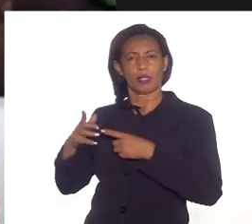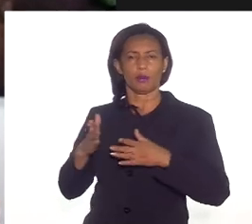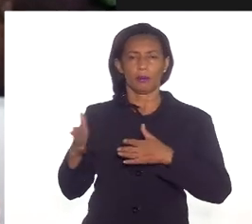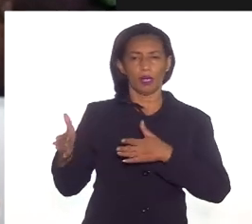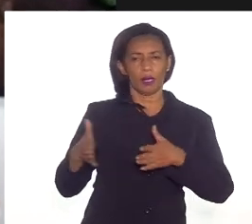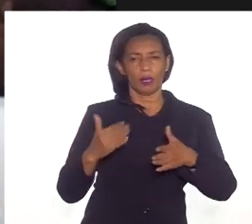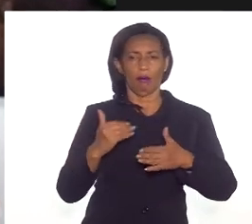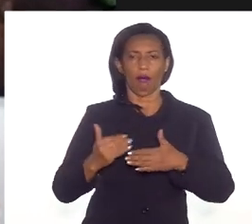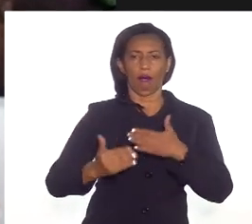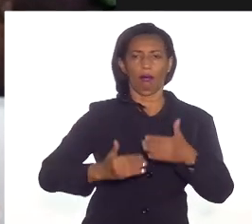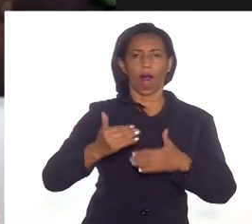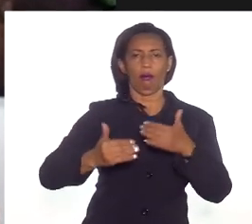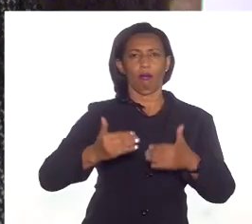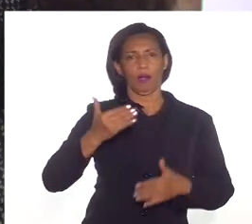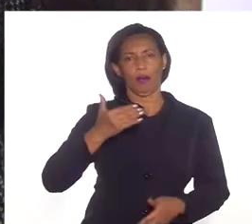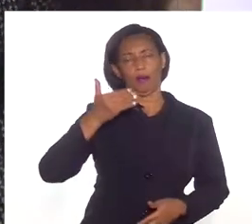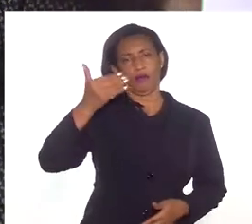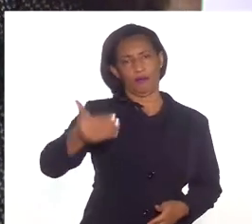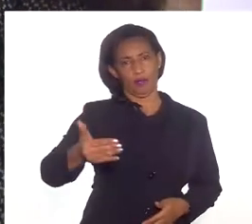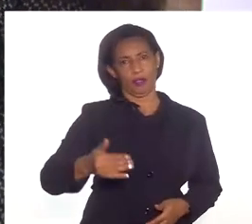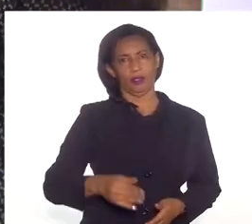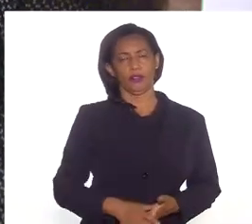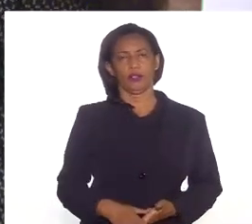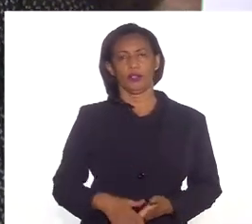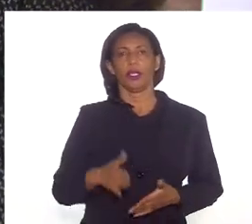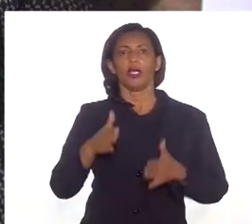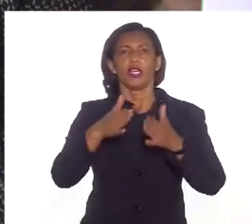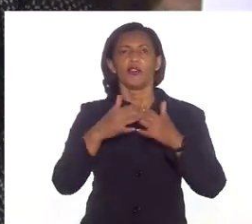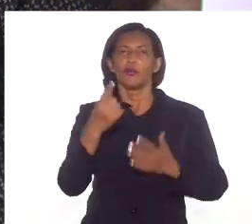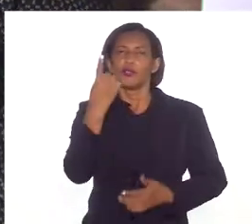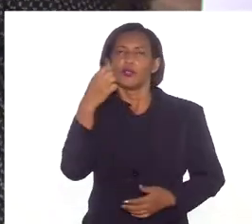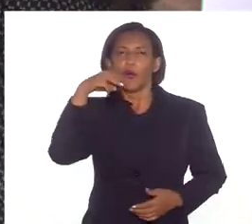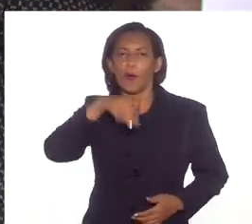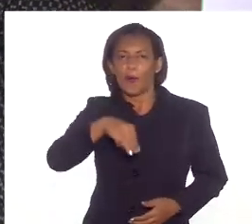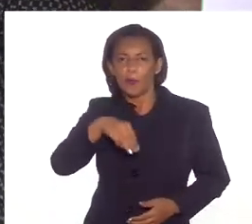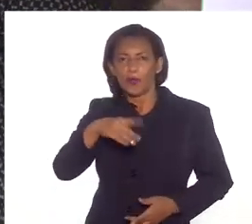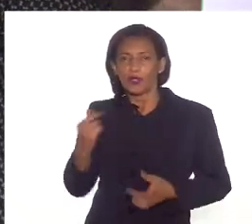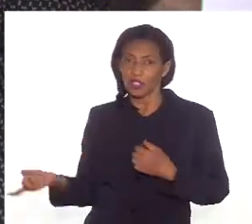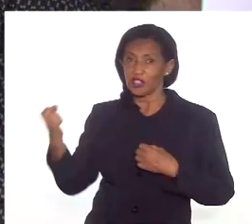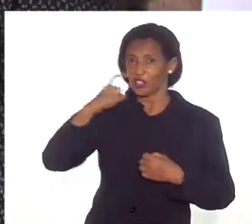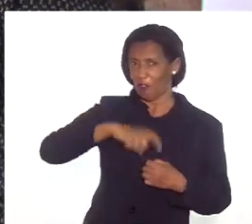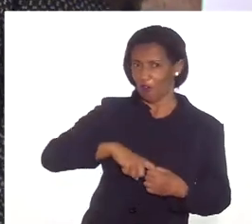poder caminhar para frente. Eu vou te pedir só um minutinho, Daniel, que a gente vai fazer um intervalo e a